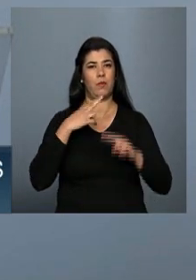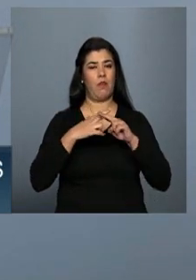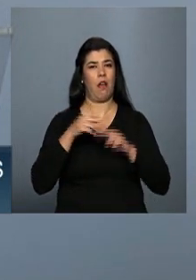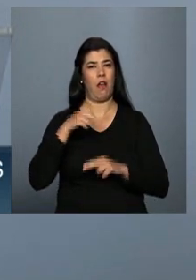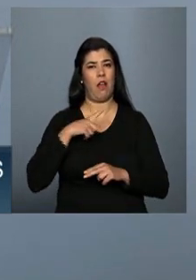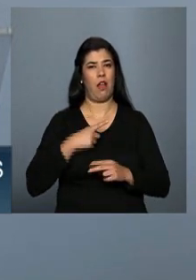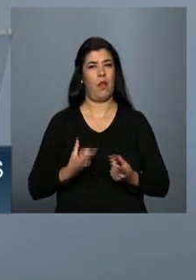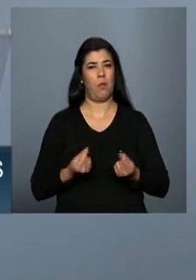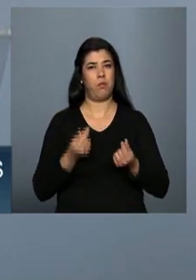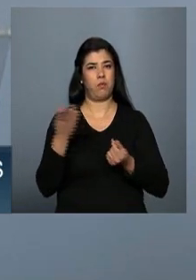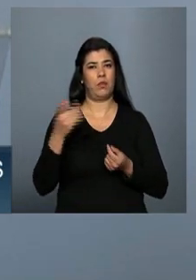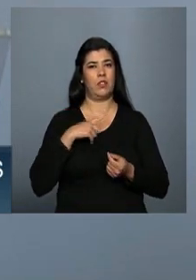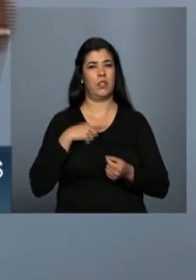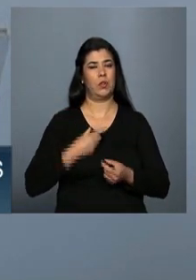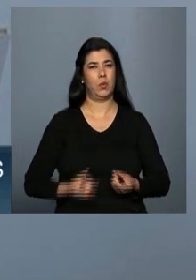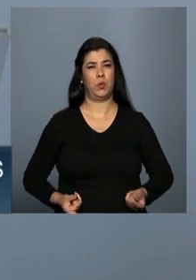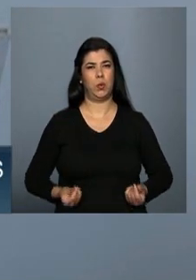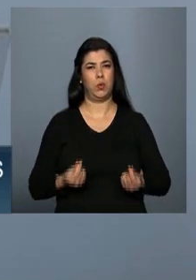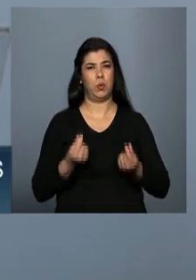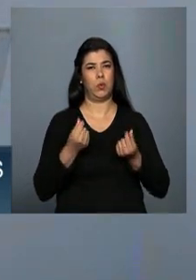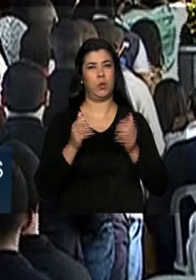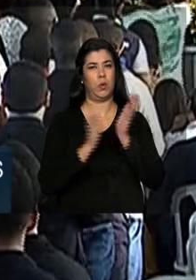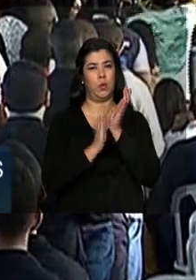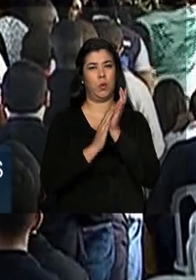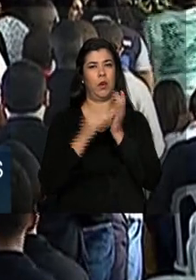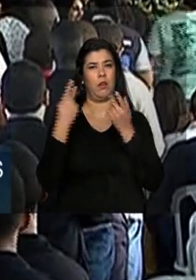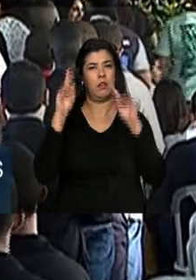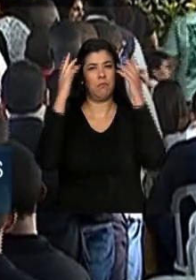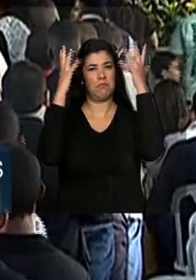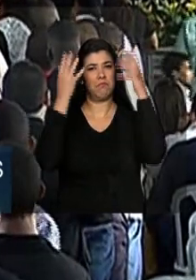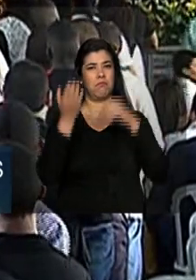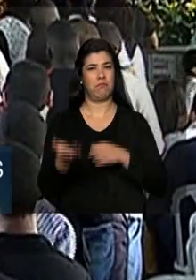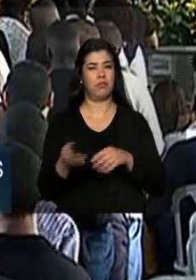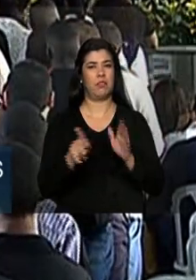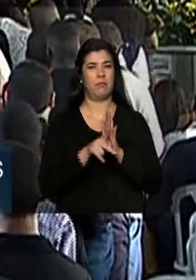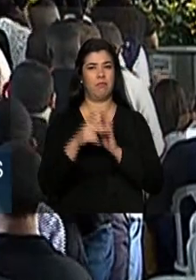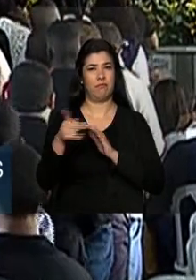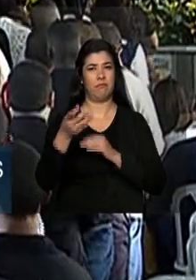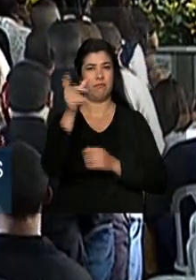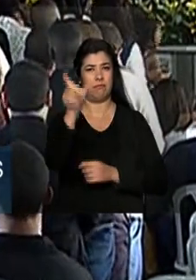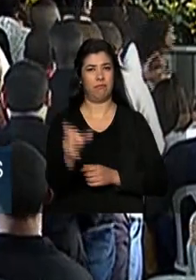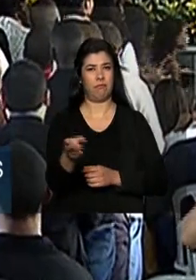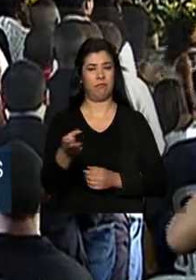do governo, uma salva de palmas, que ela é cheia de dinheiro, gente. É a mulher mais rica do governo.